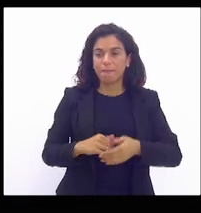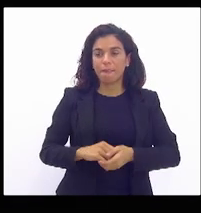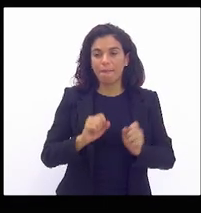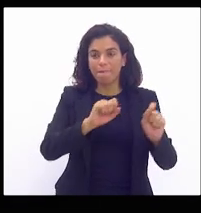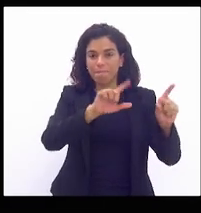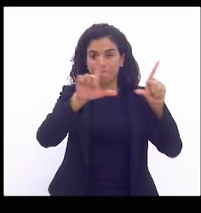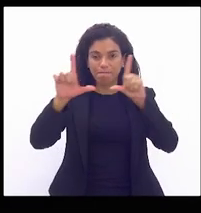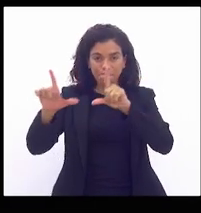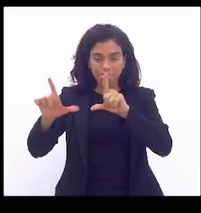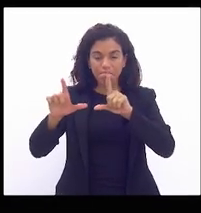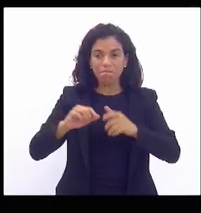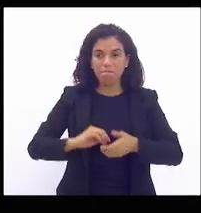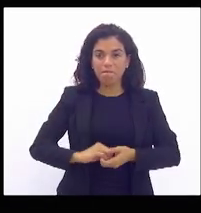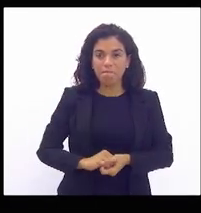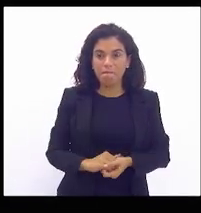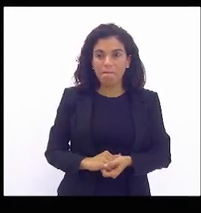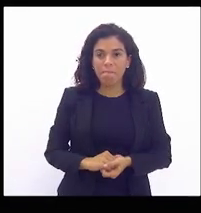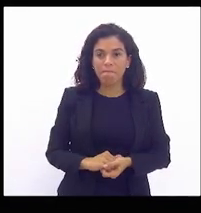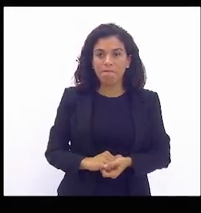favor.